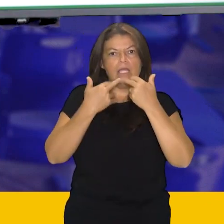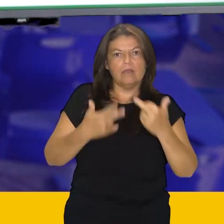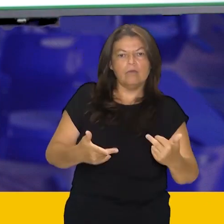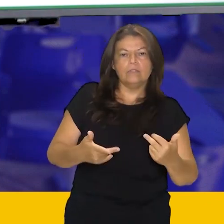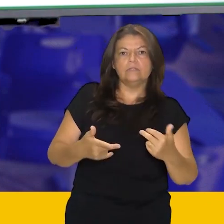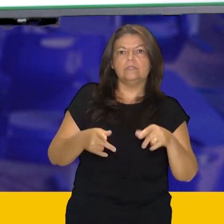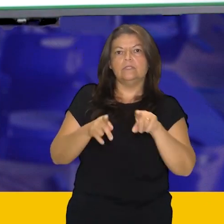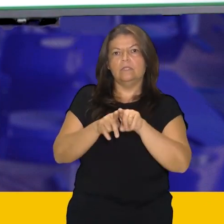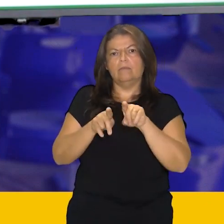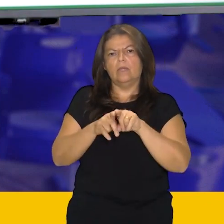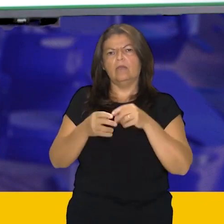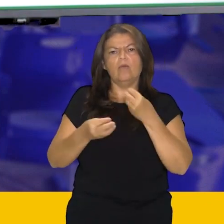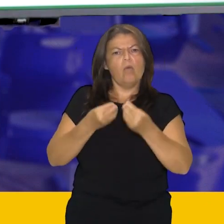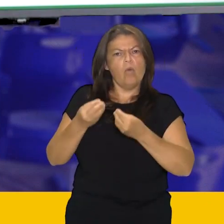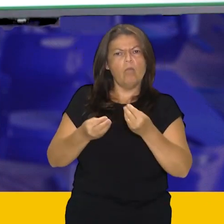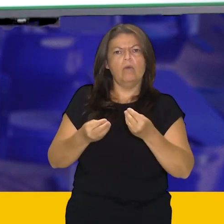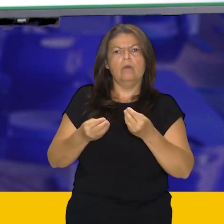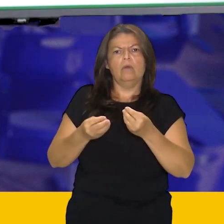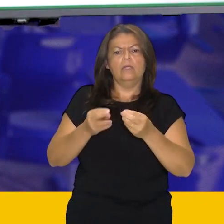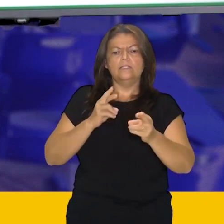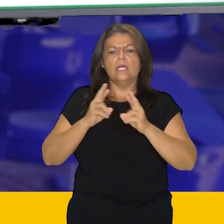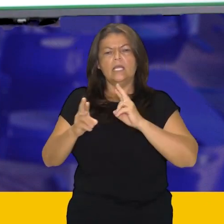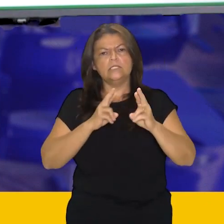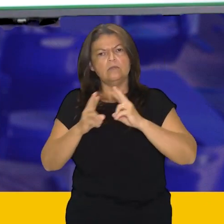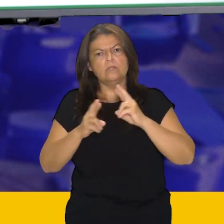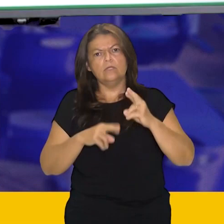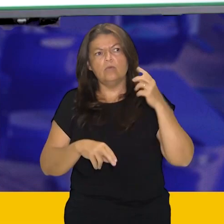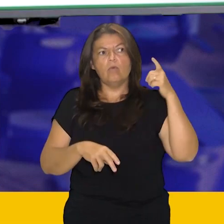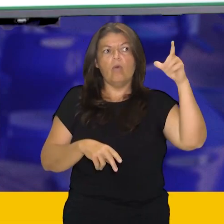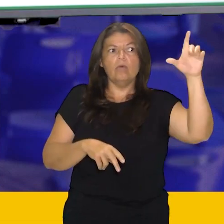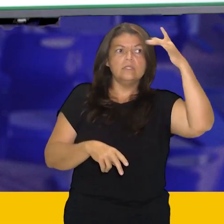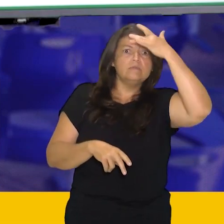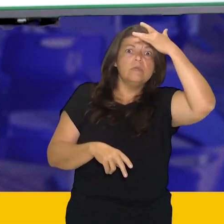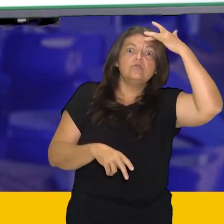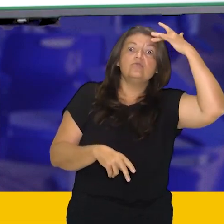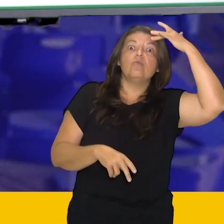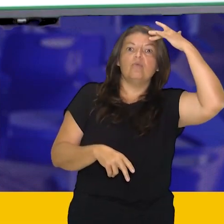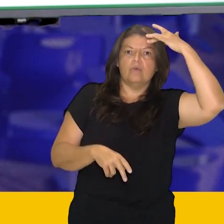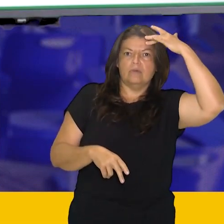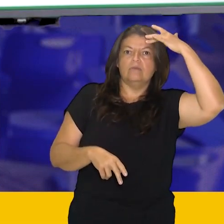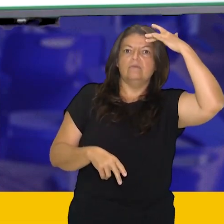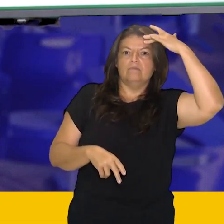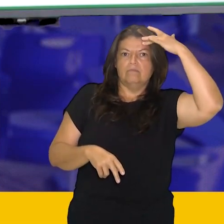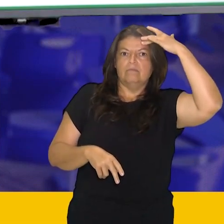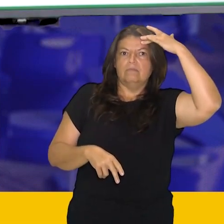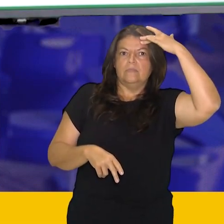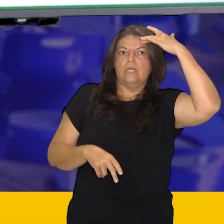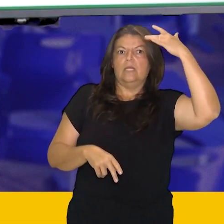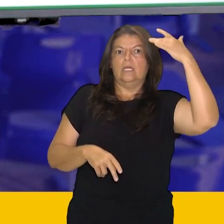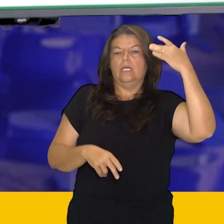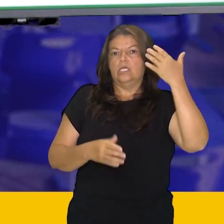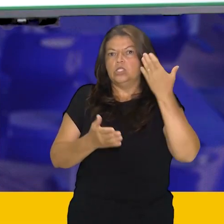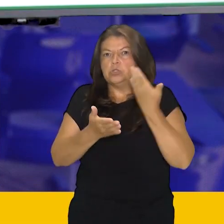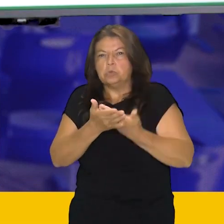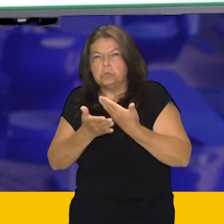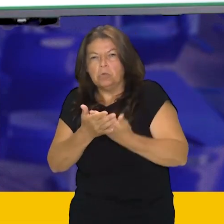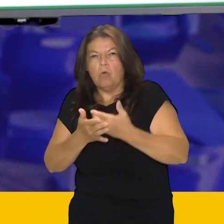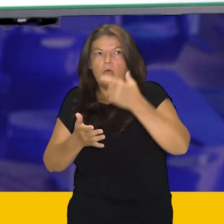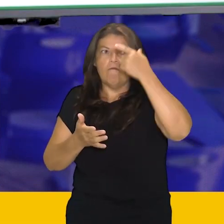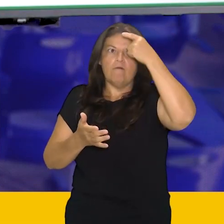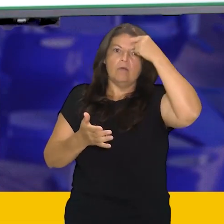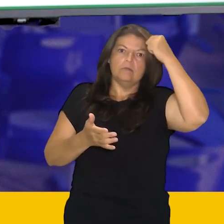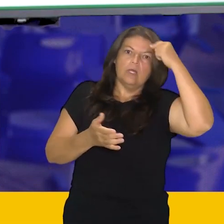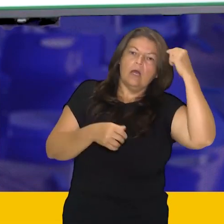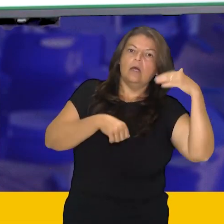como? Se relacionando com pessoas que usam normas diferentes das suas e também lendo e